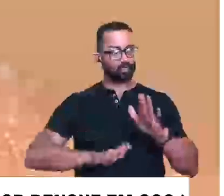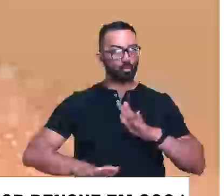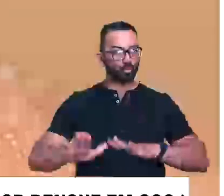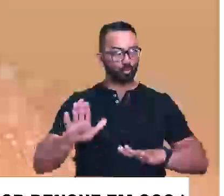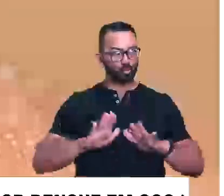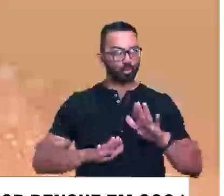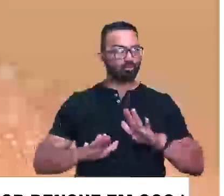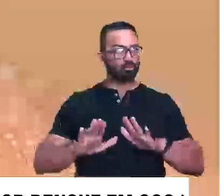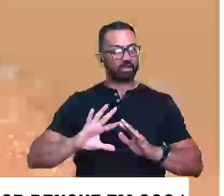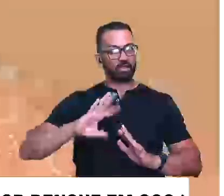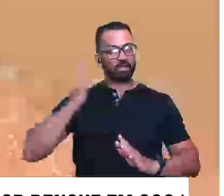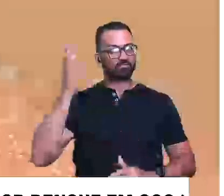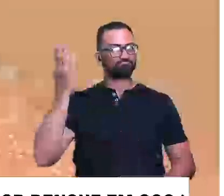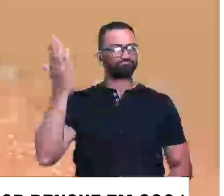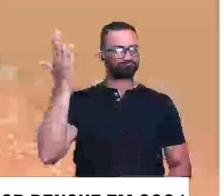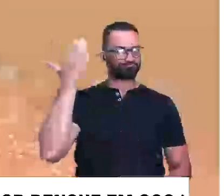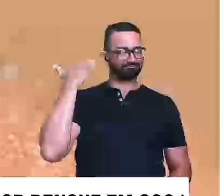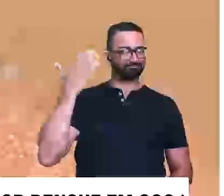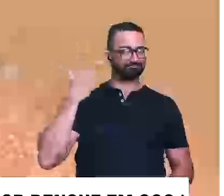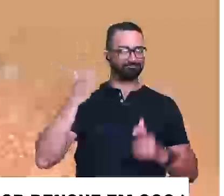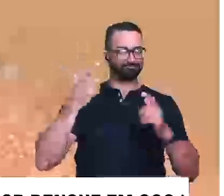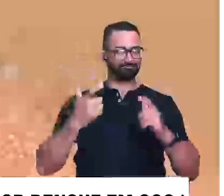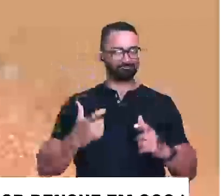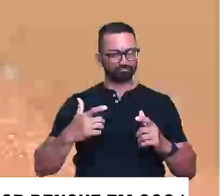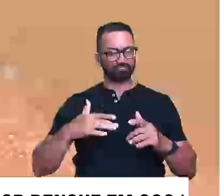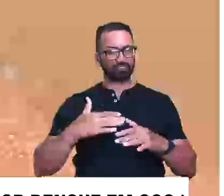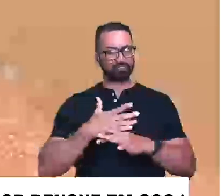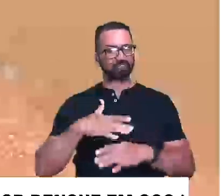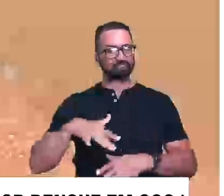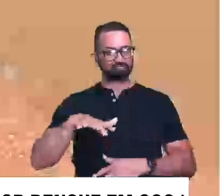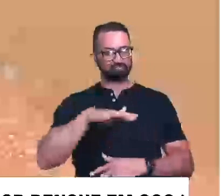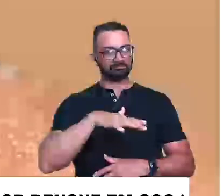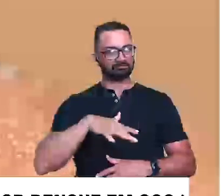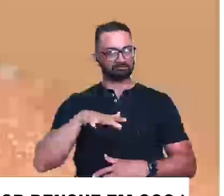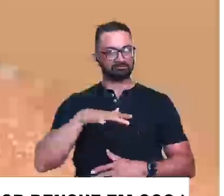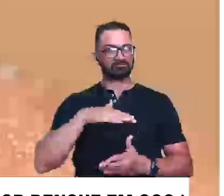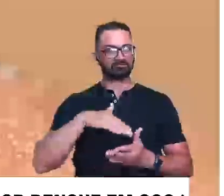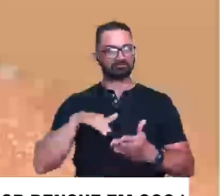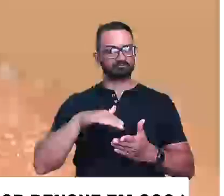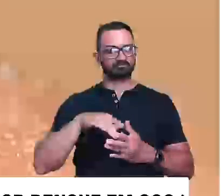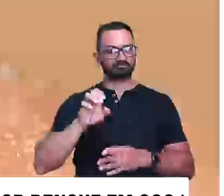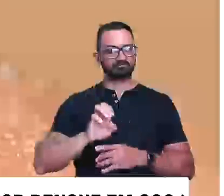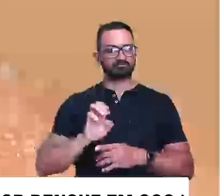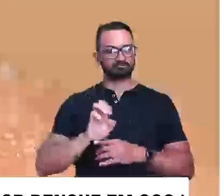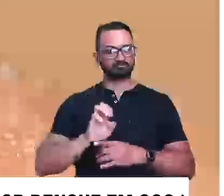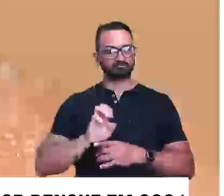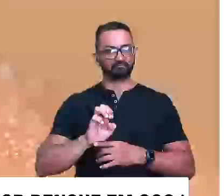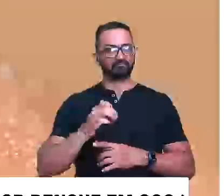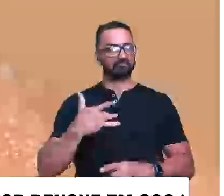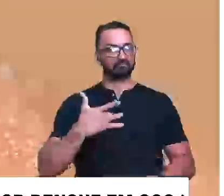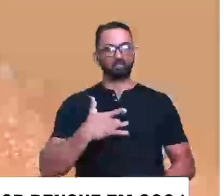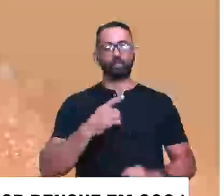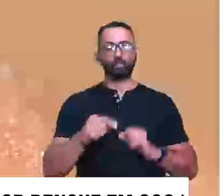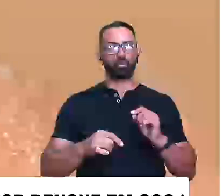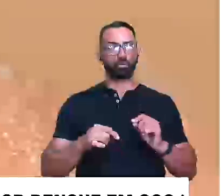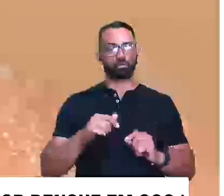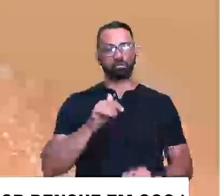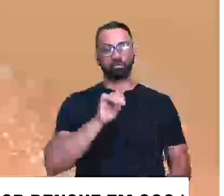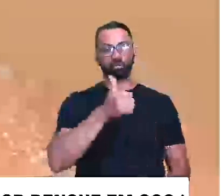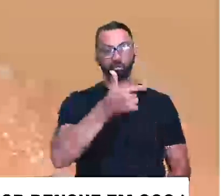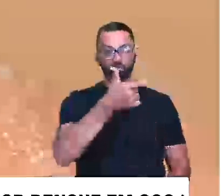ser tomados os devidos cuidados né o último o caso apresentado na cidade de dengue segundo a secretaria de a saúde foi em 2019